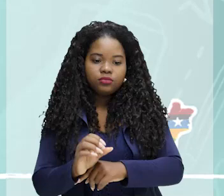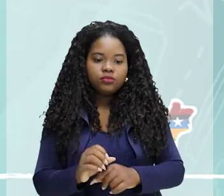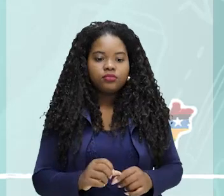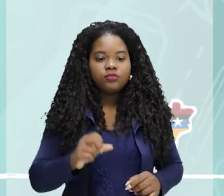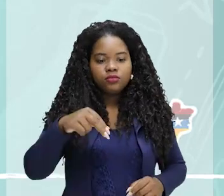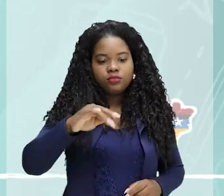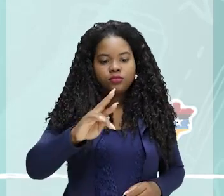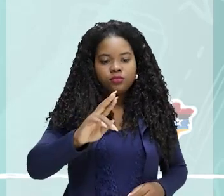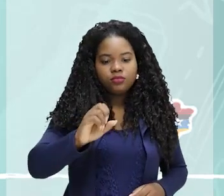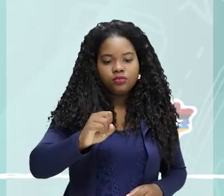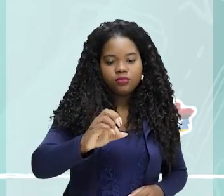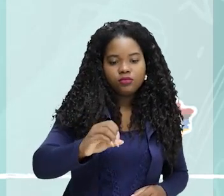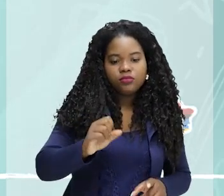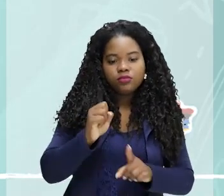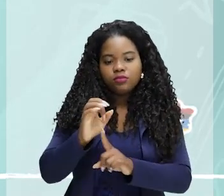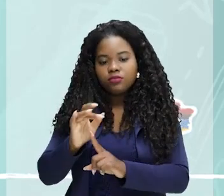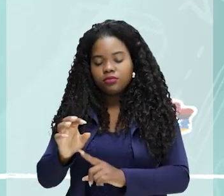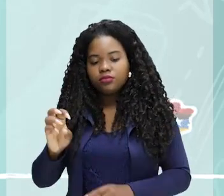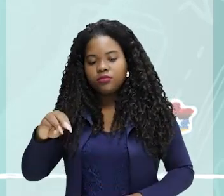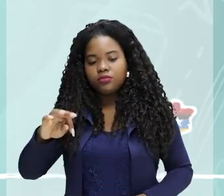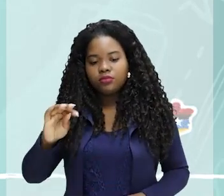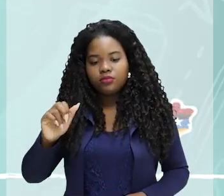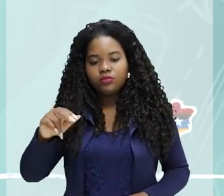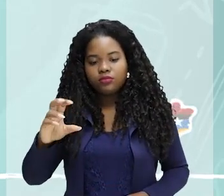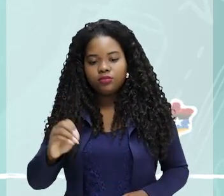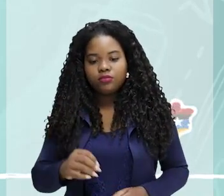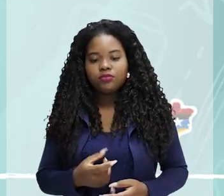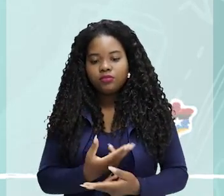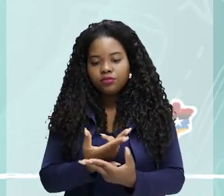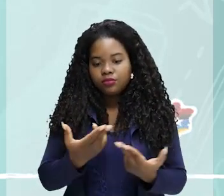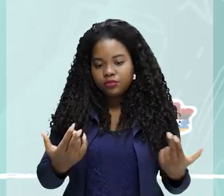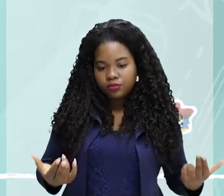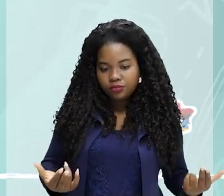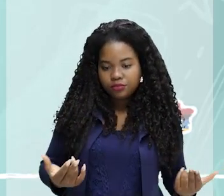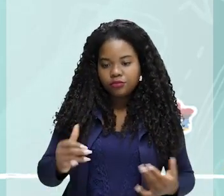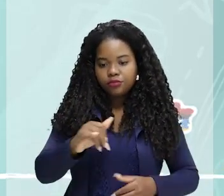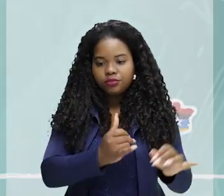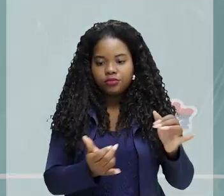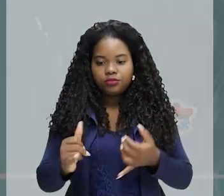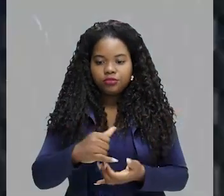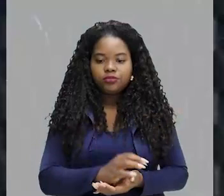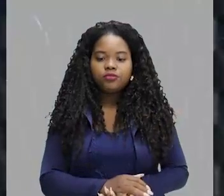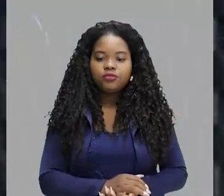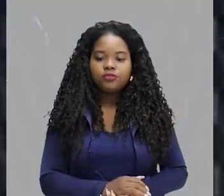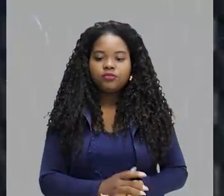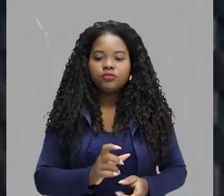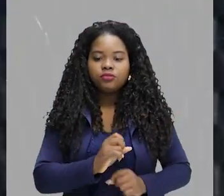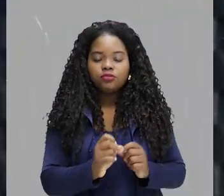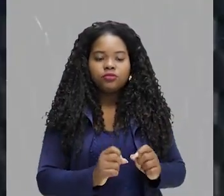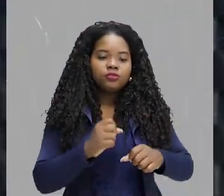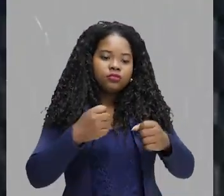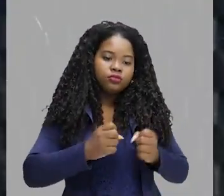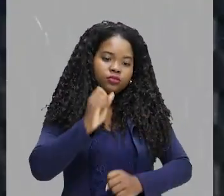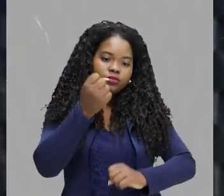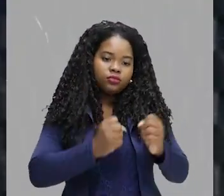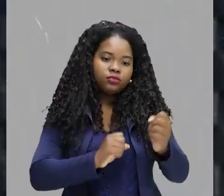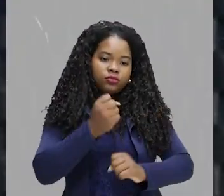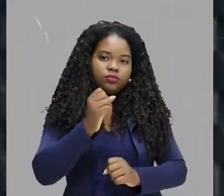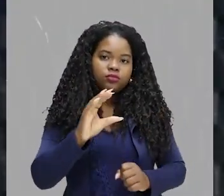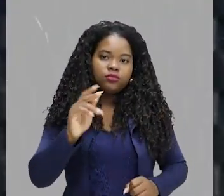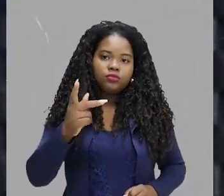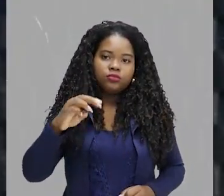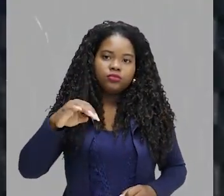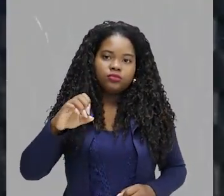óxido nitroso, gás metano, entre outros, que são gases expelidos ali pela atividade, pelas chaminés, né, das fábricas, pela atividade